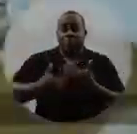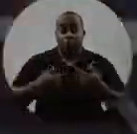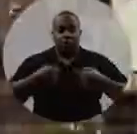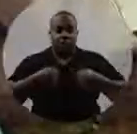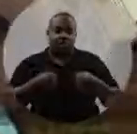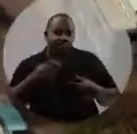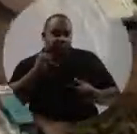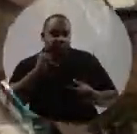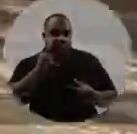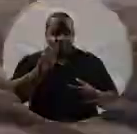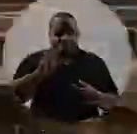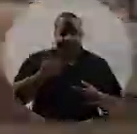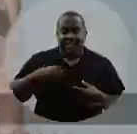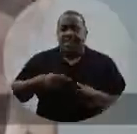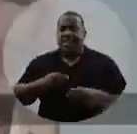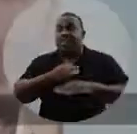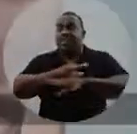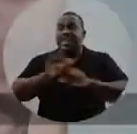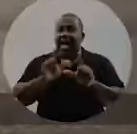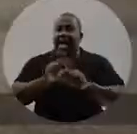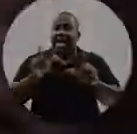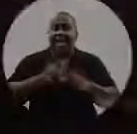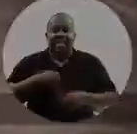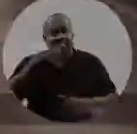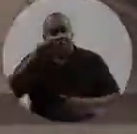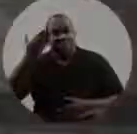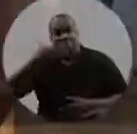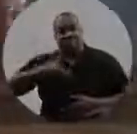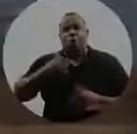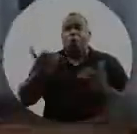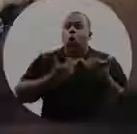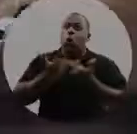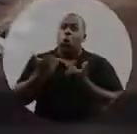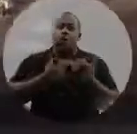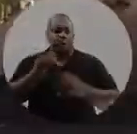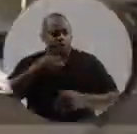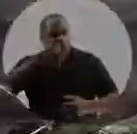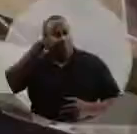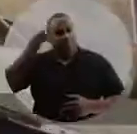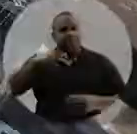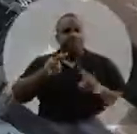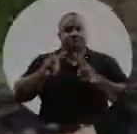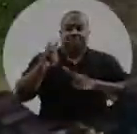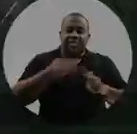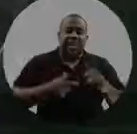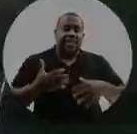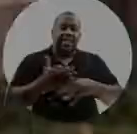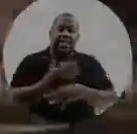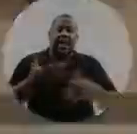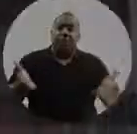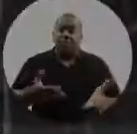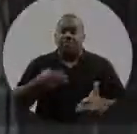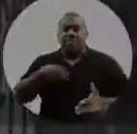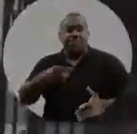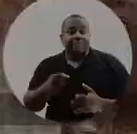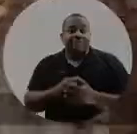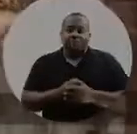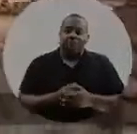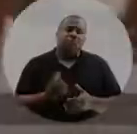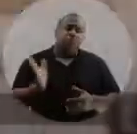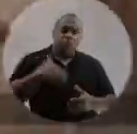chegou. Fui eu que vi, pai, ninguém me contou. Vamos nessa pegada, cidade da massa, bora